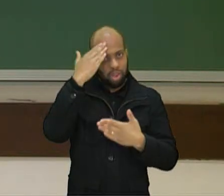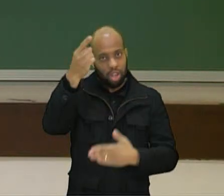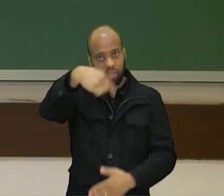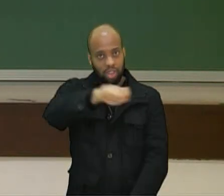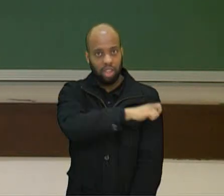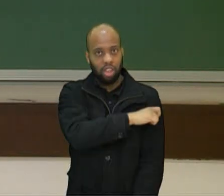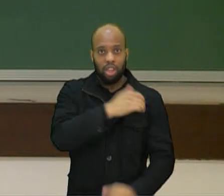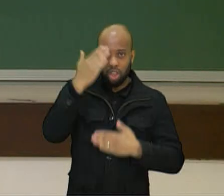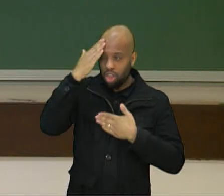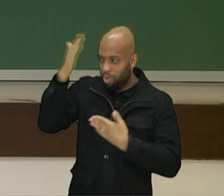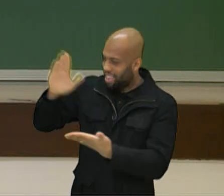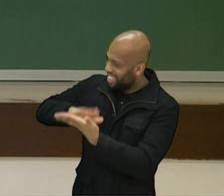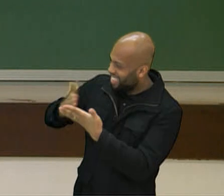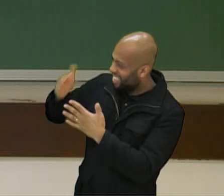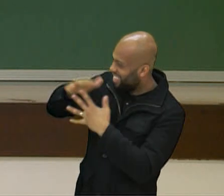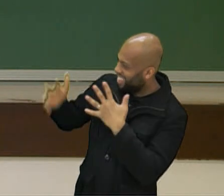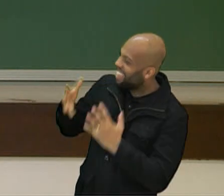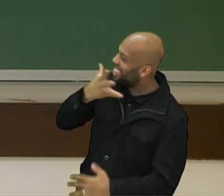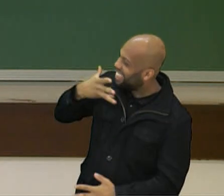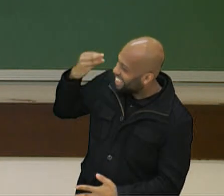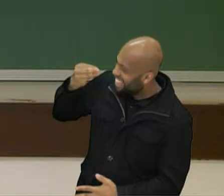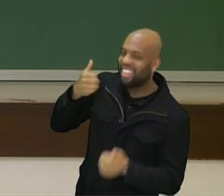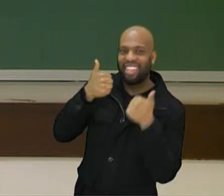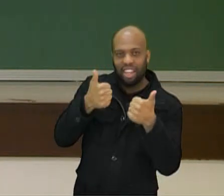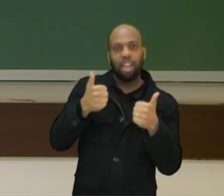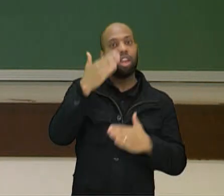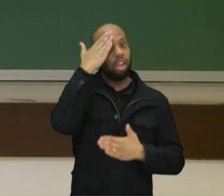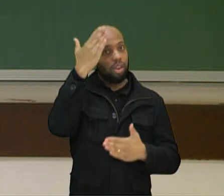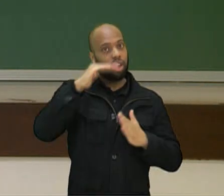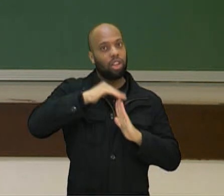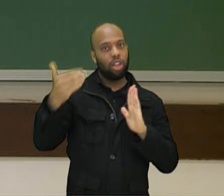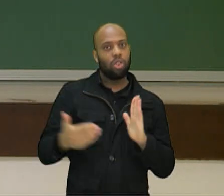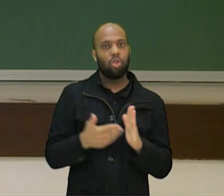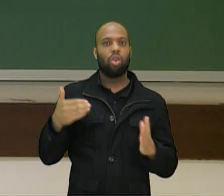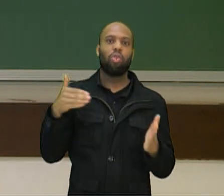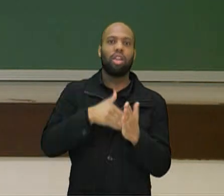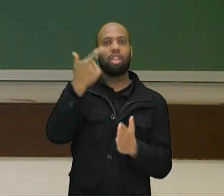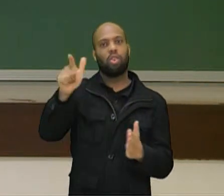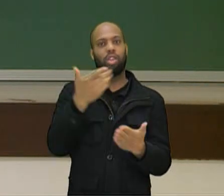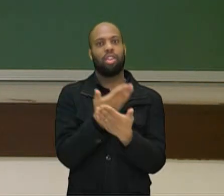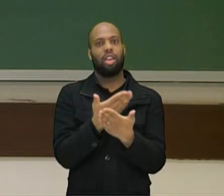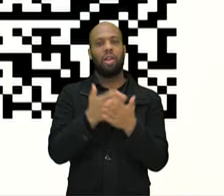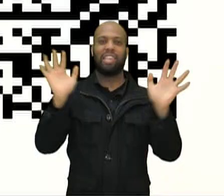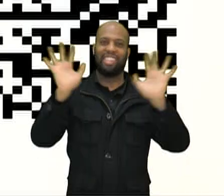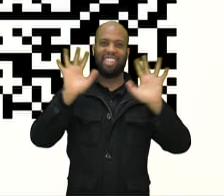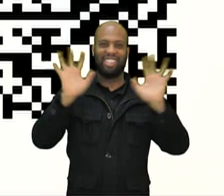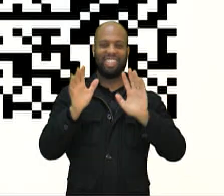estudante, muito obrigado ao nosso intérprete de Libras, Natan, muito obrigado a todos e até a próxima aula.